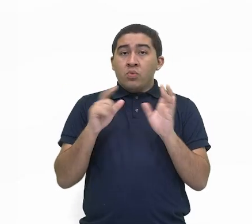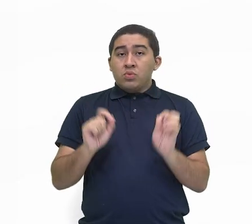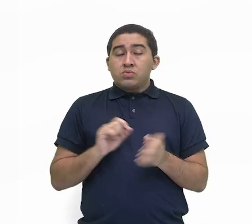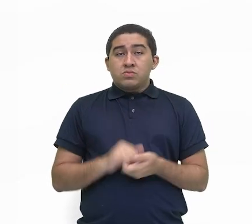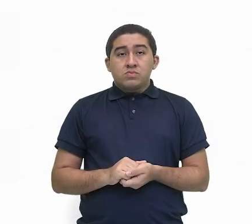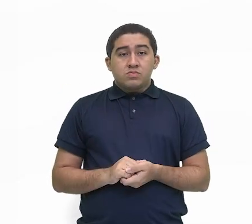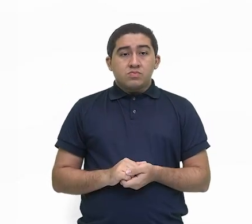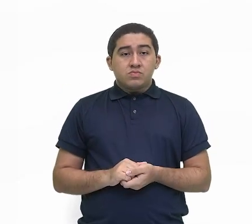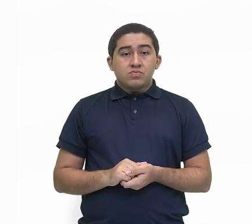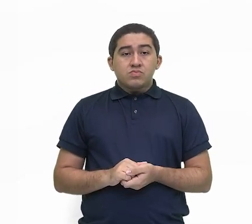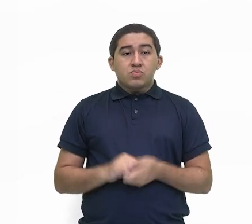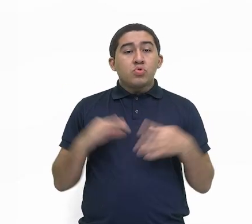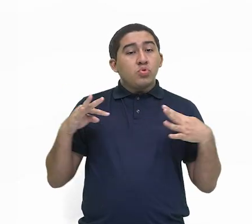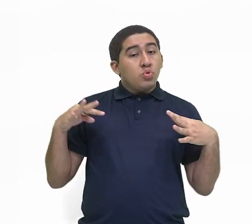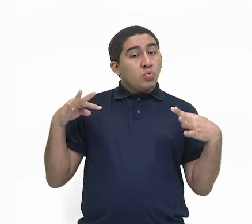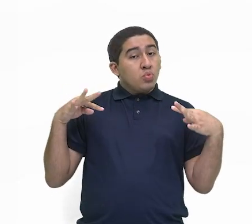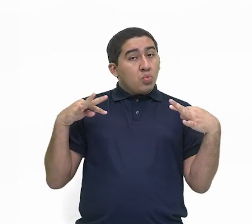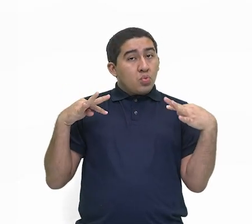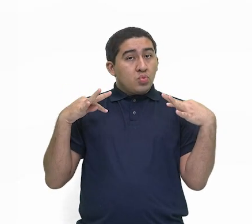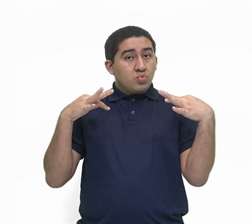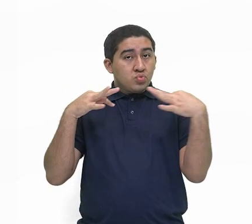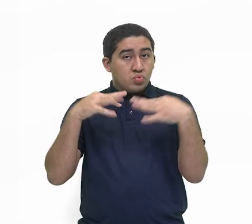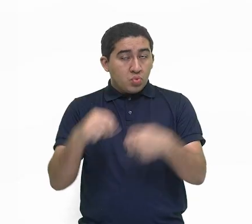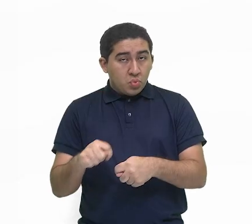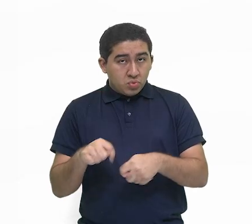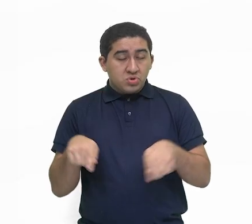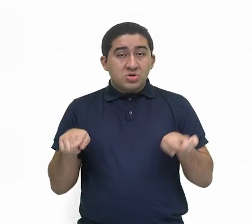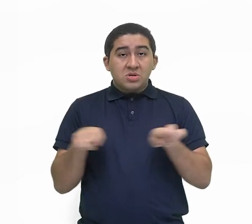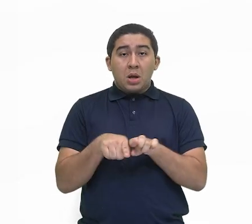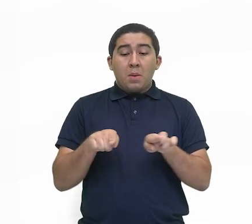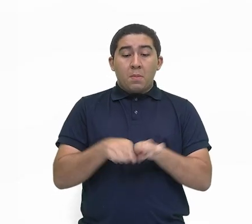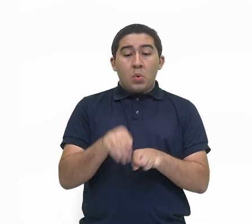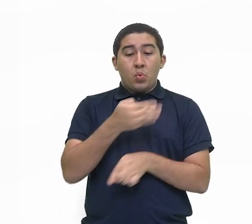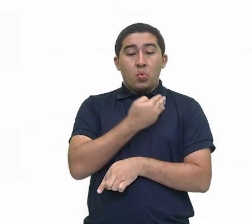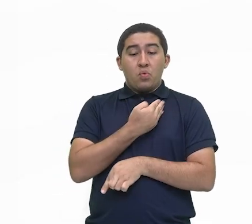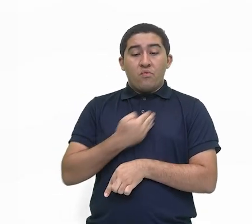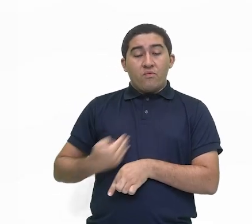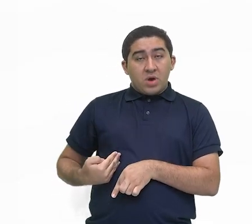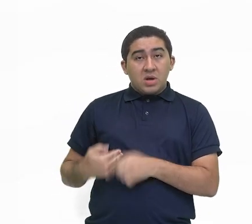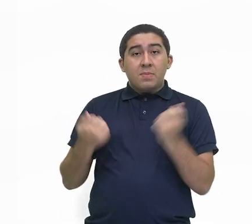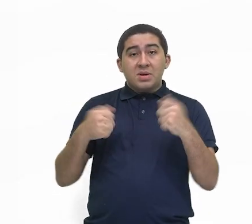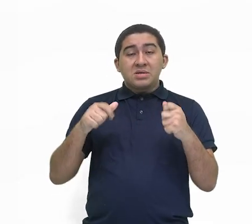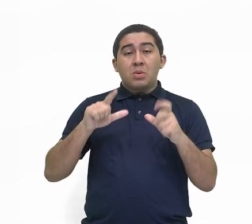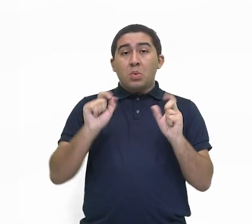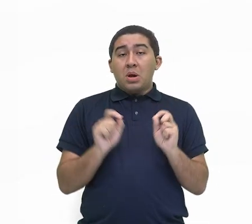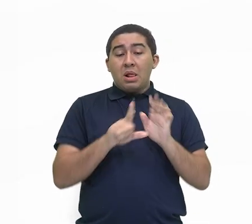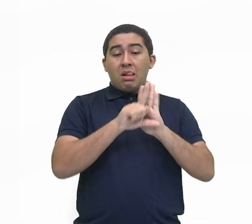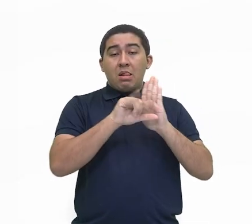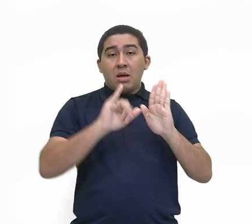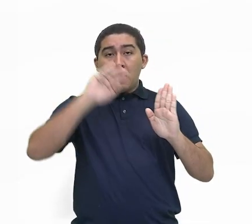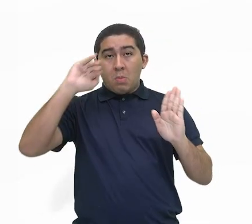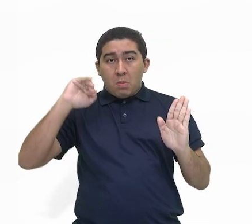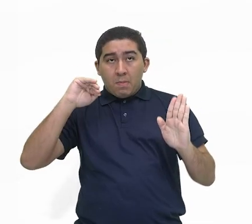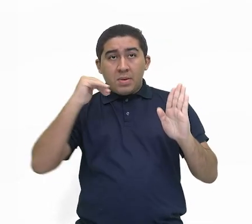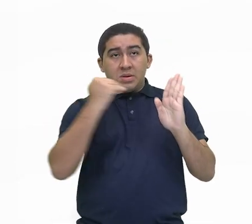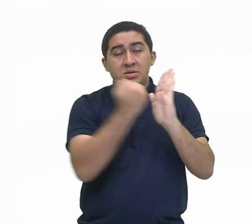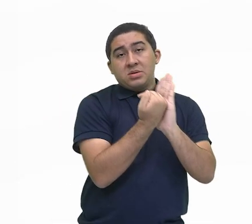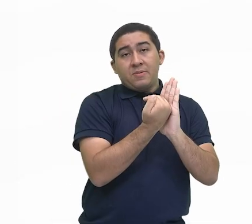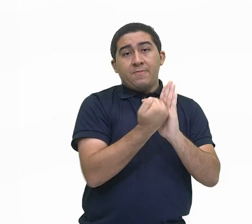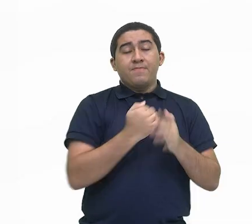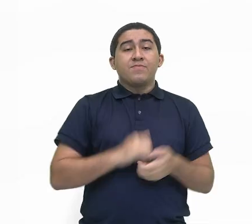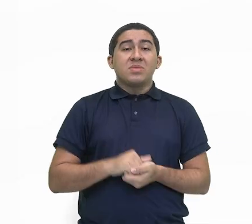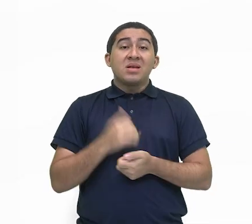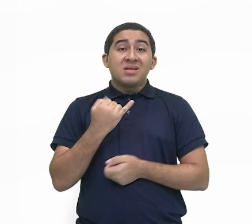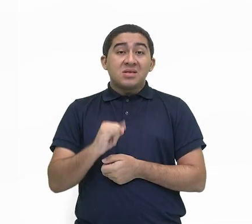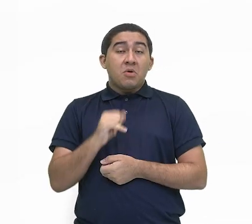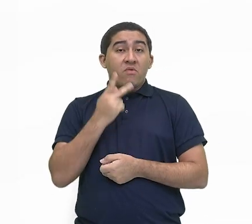todos, incluindo o governo, estão sujeitos às leis. Olha só que interessante. Quando eu falo